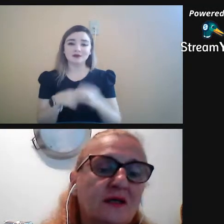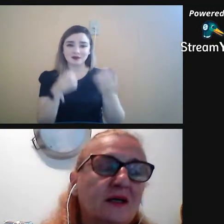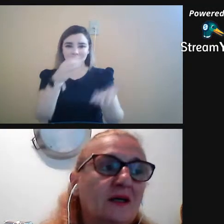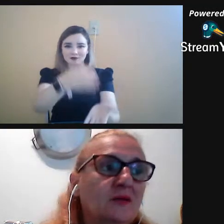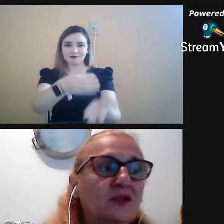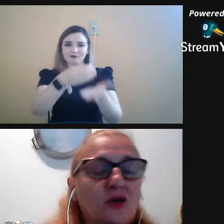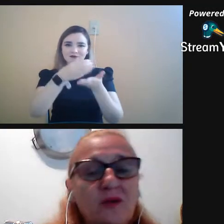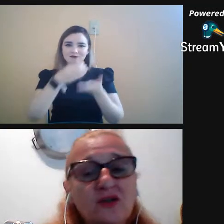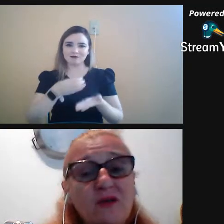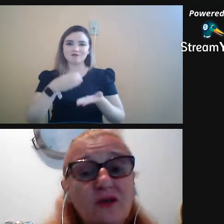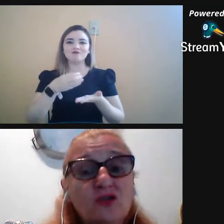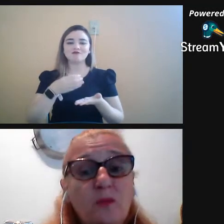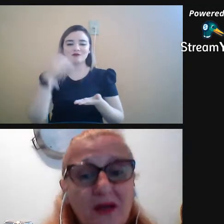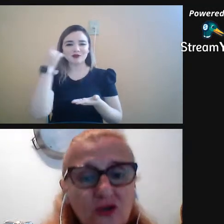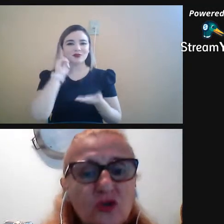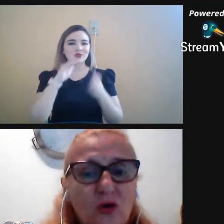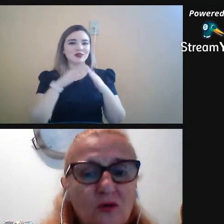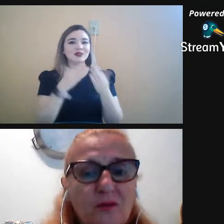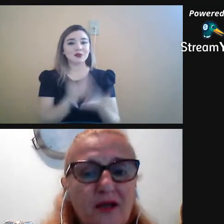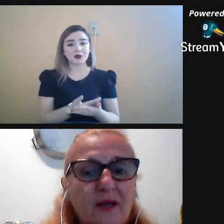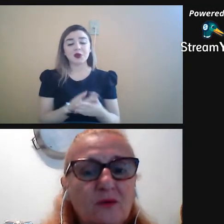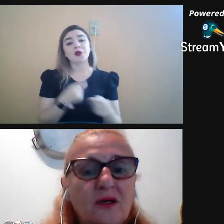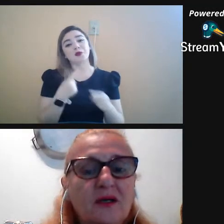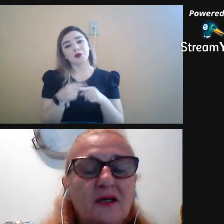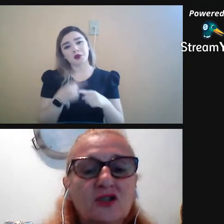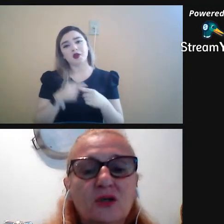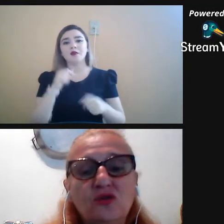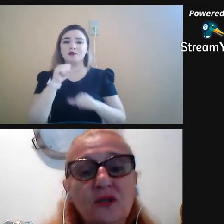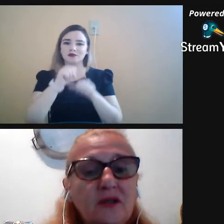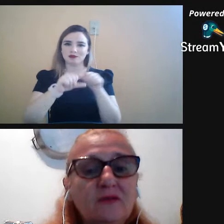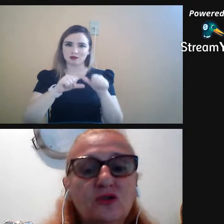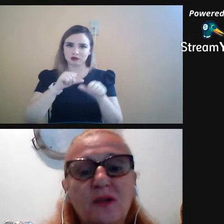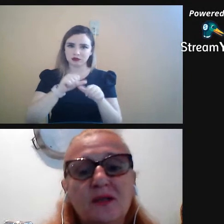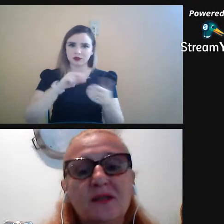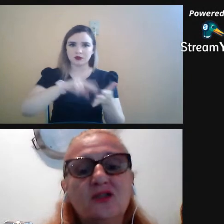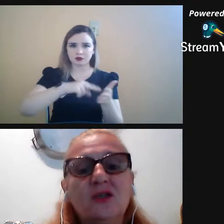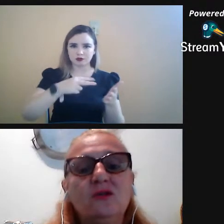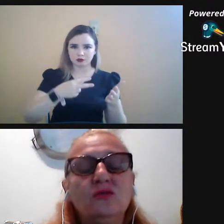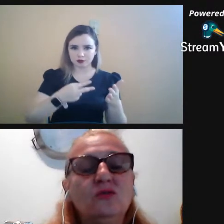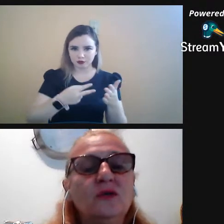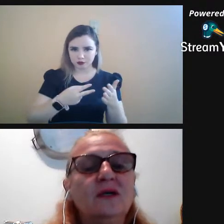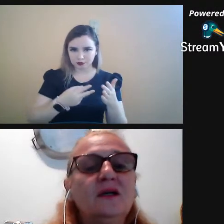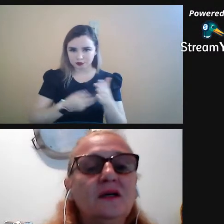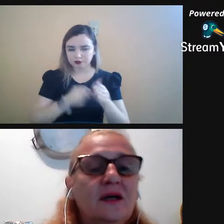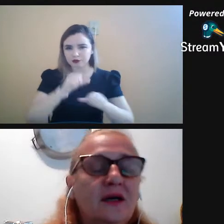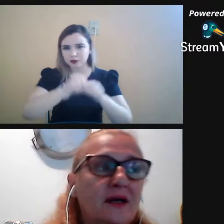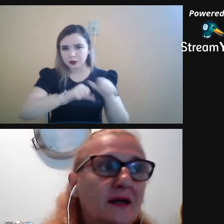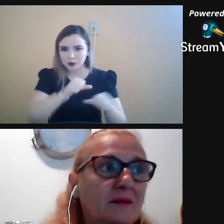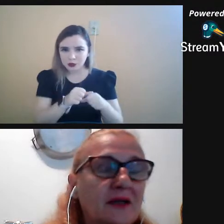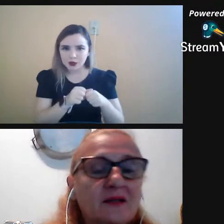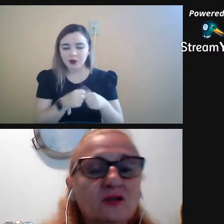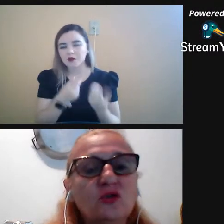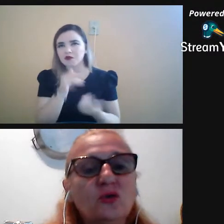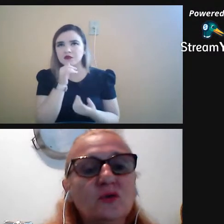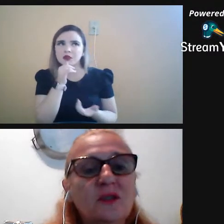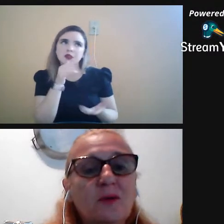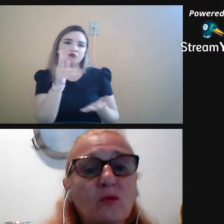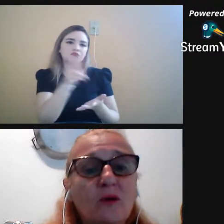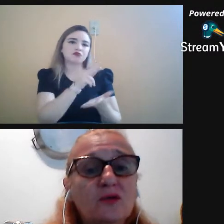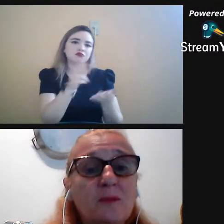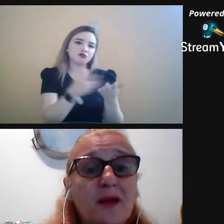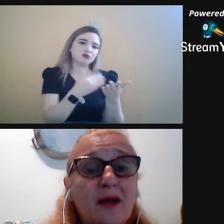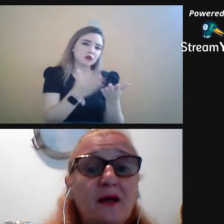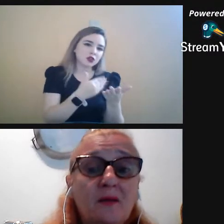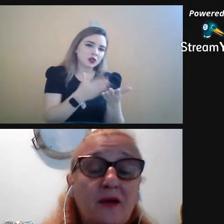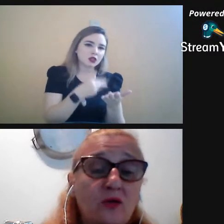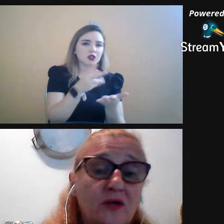escola. Porque geralmente é revertido para a escola o prêmio, em questão de livros para a sala de leitura, data show, sempre alguma